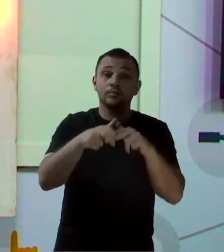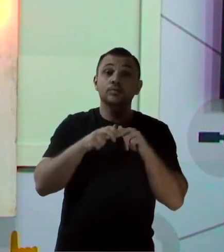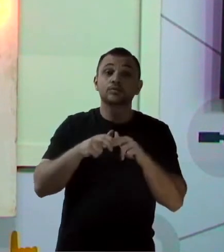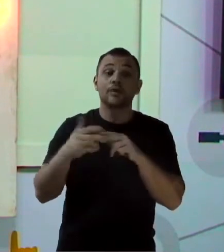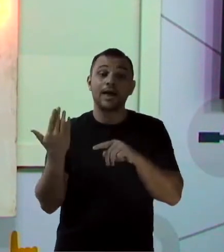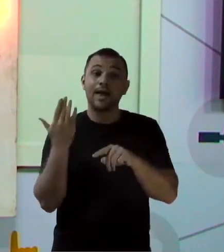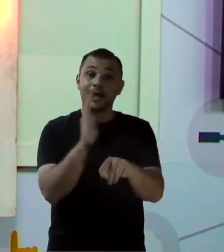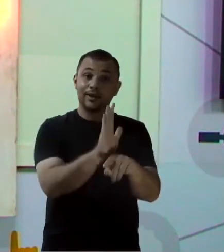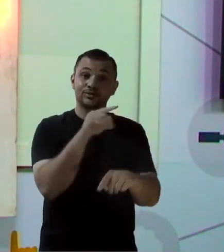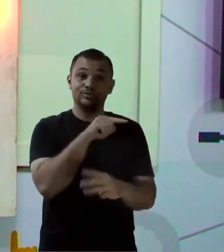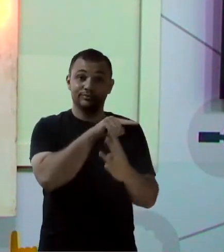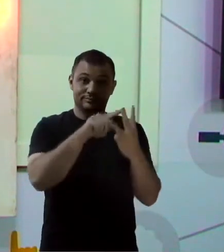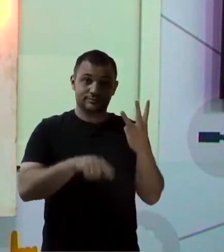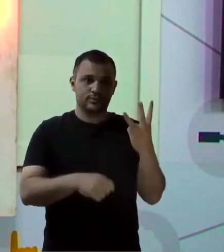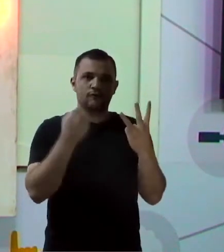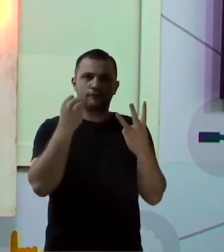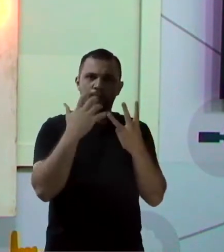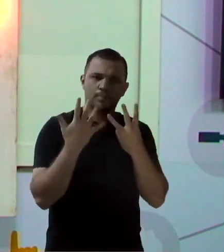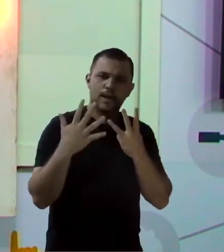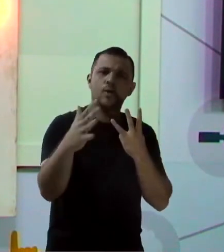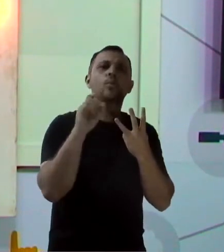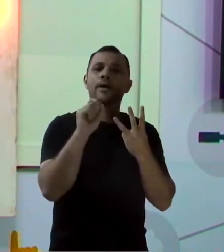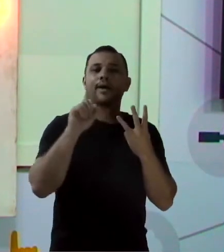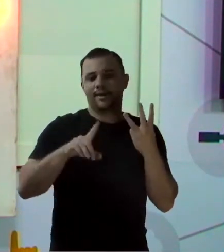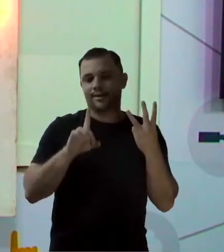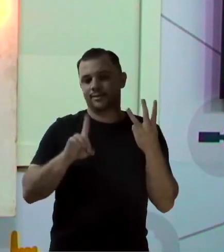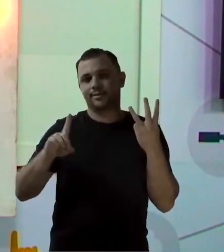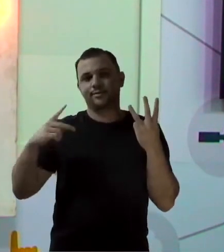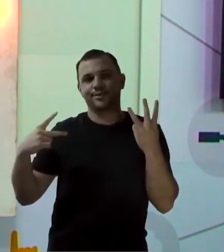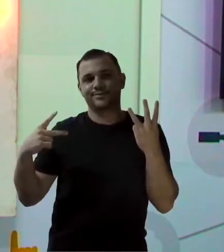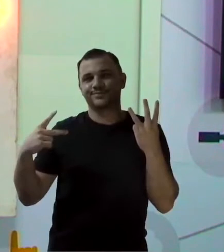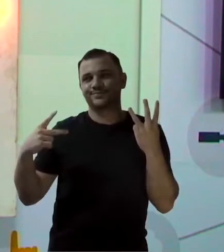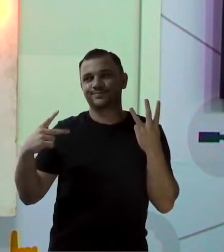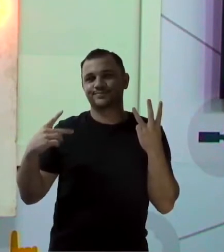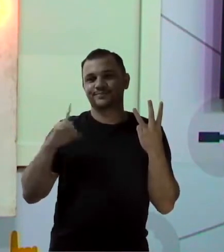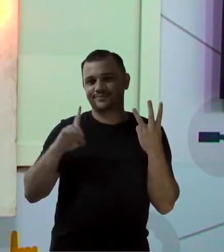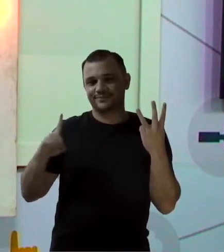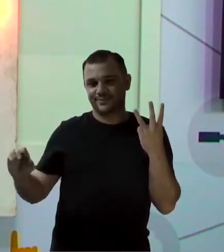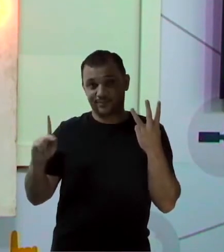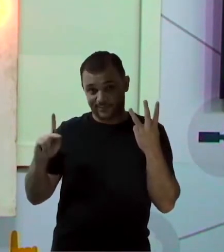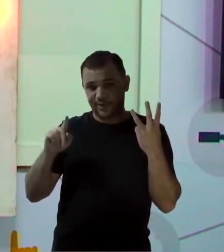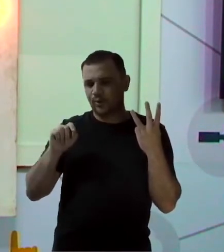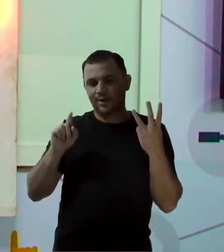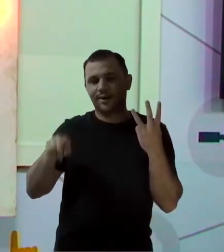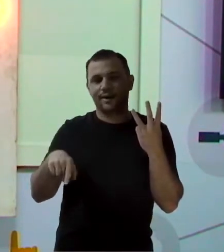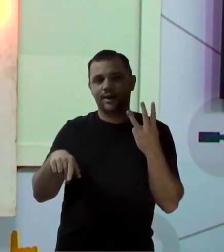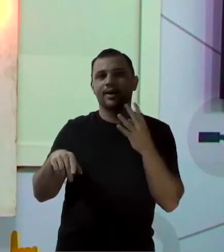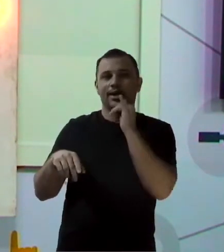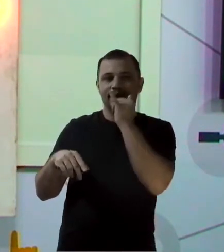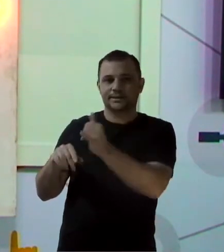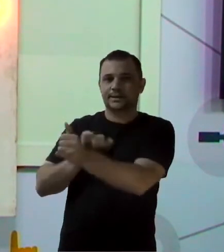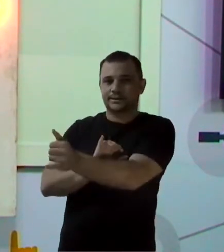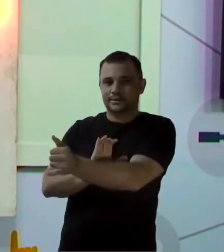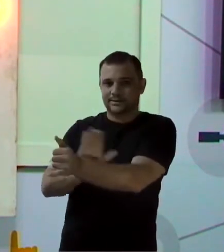Ó. Você está mexendo só na resistência total. Você não está mexendo na tensão. Então, se você não mexe na